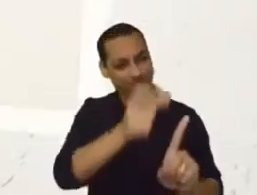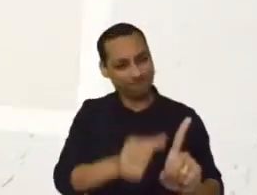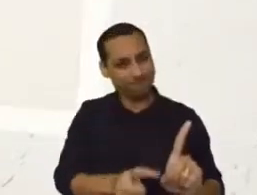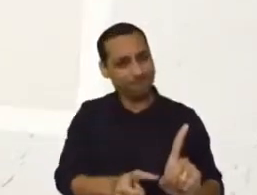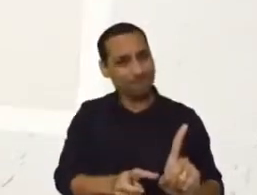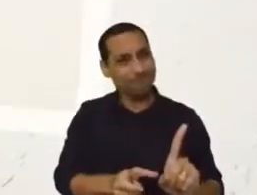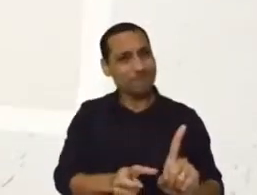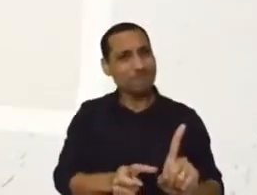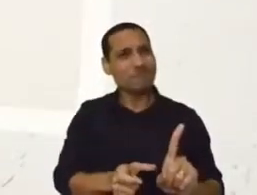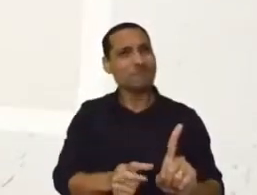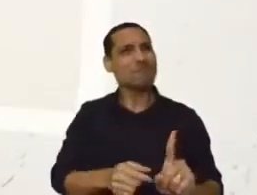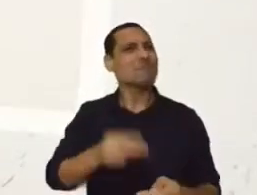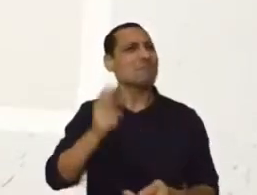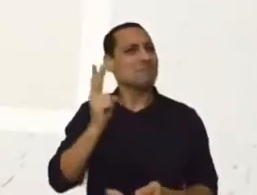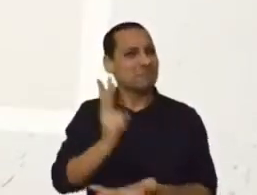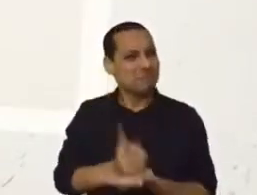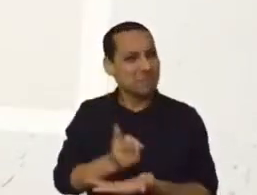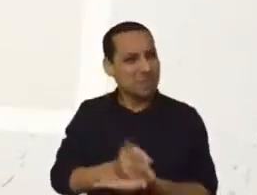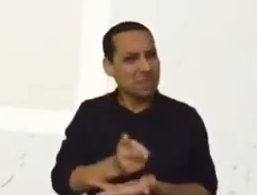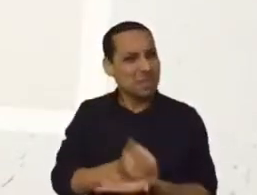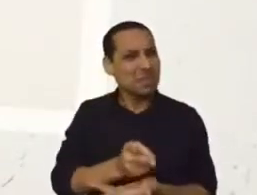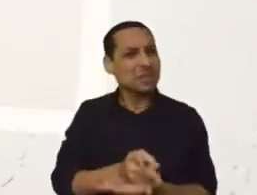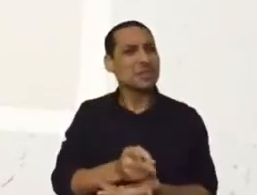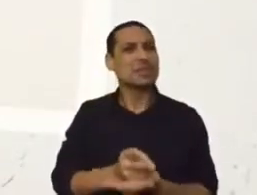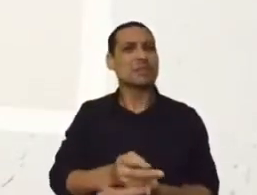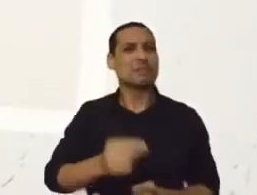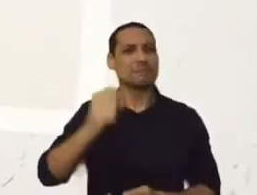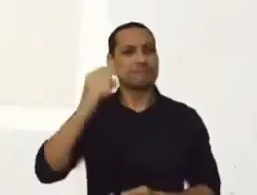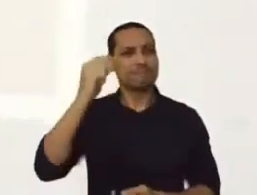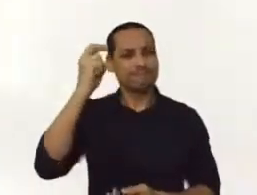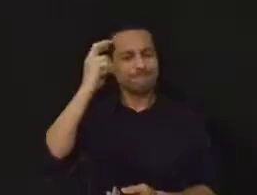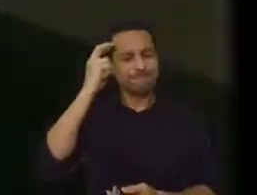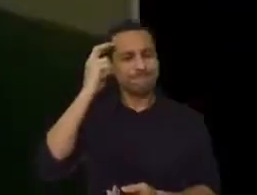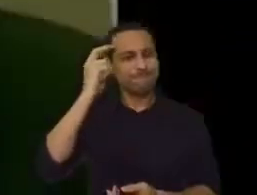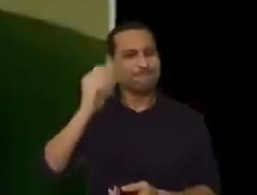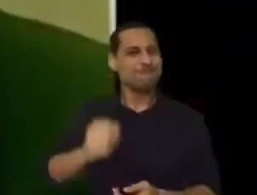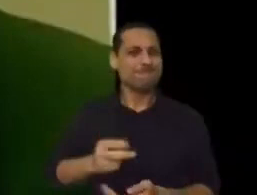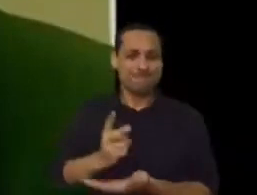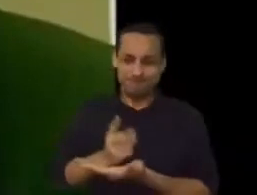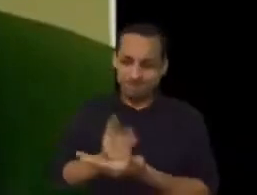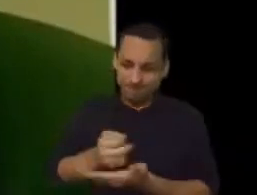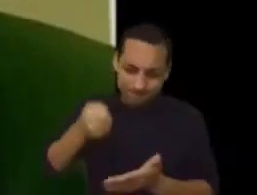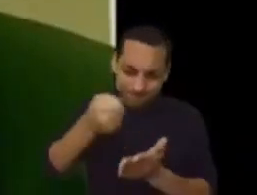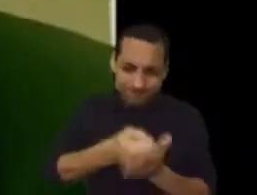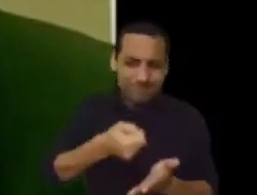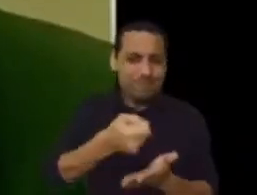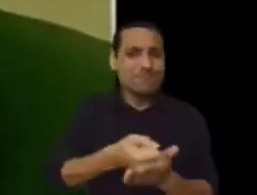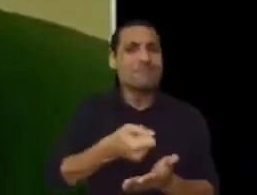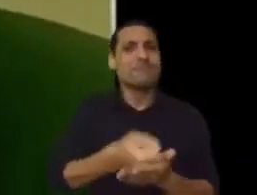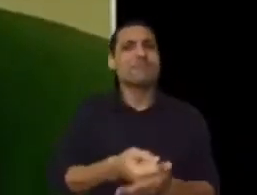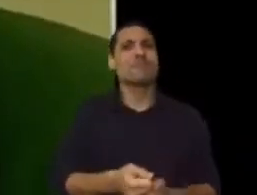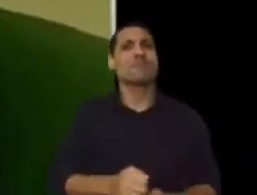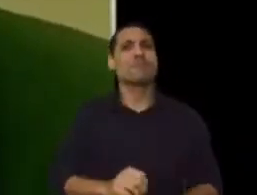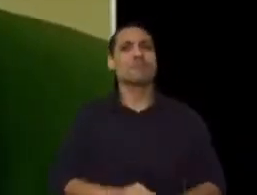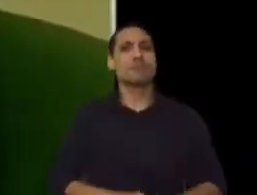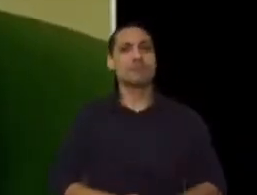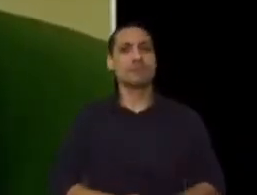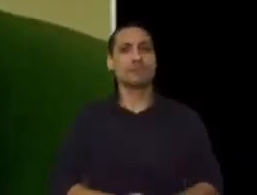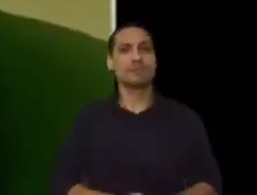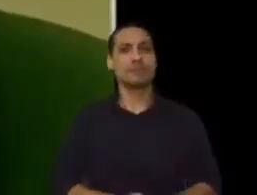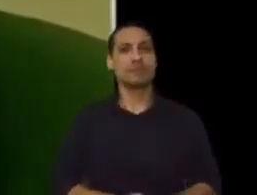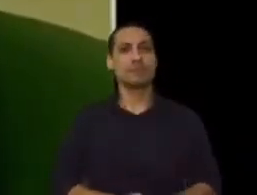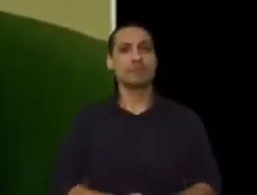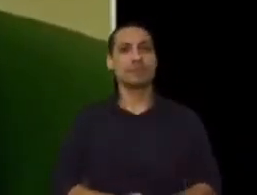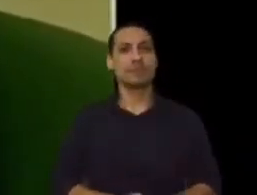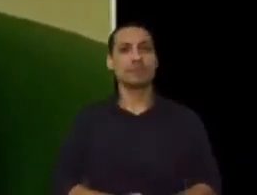os que lutam a vida toda são os imprescindíveis. A CUT procura sempre combinar as suas